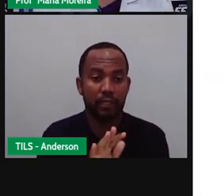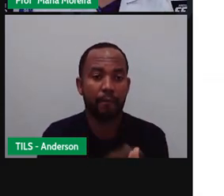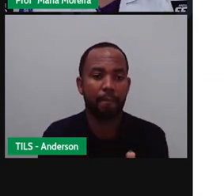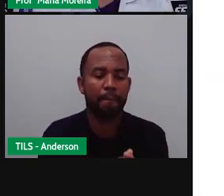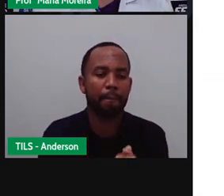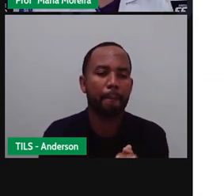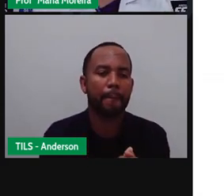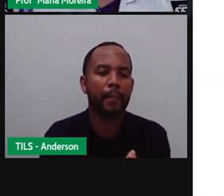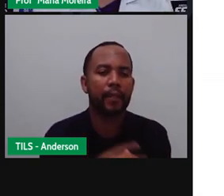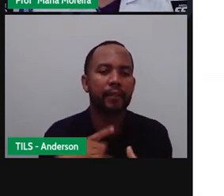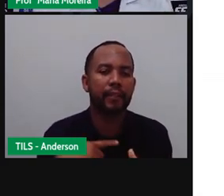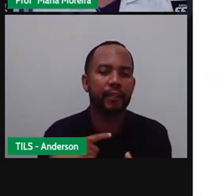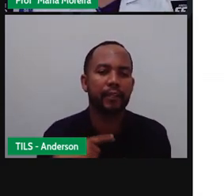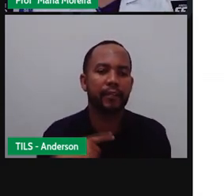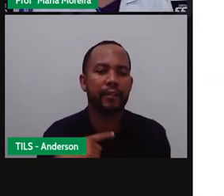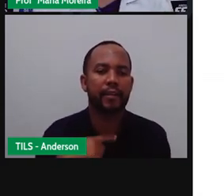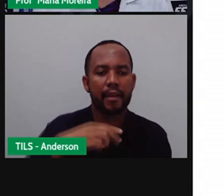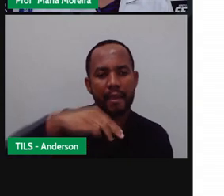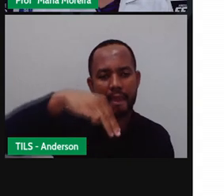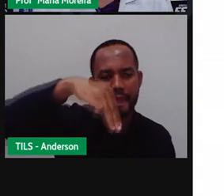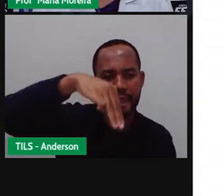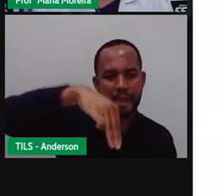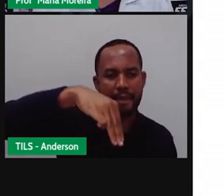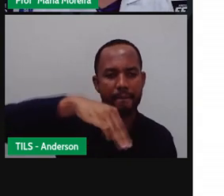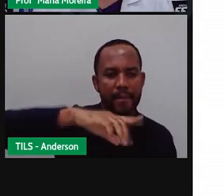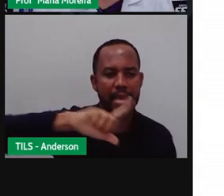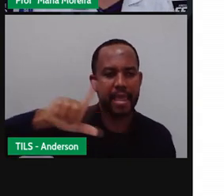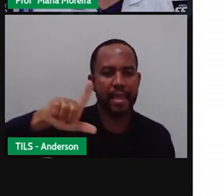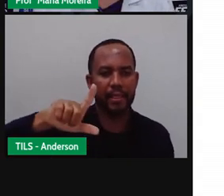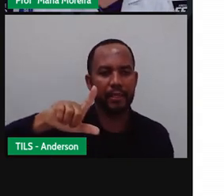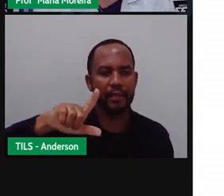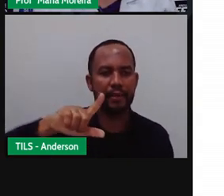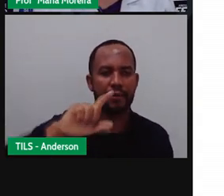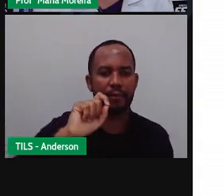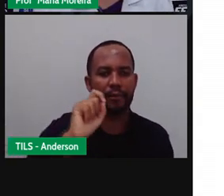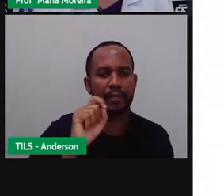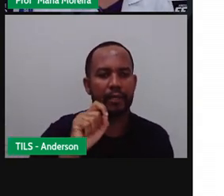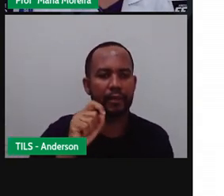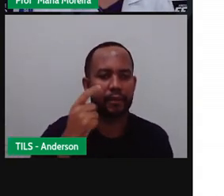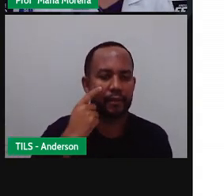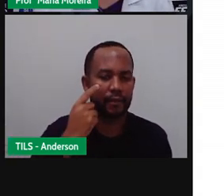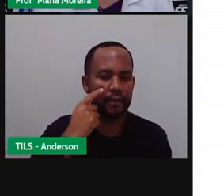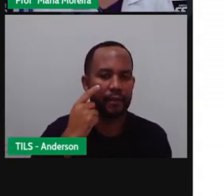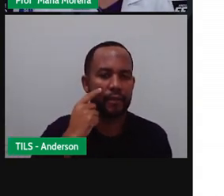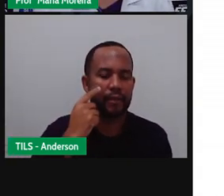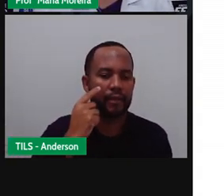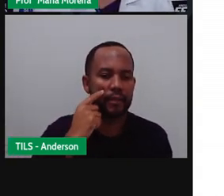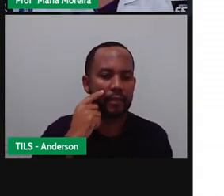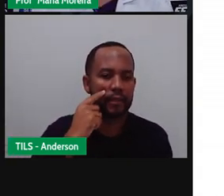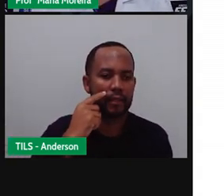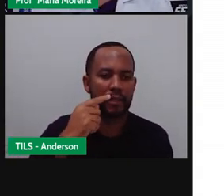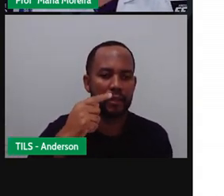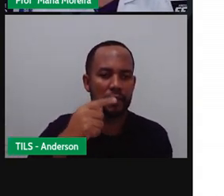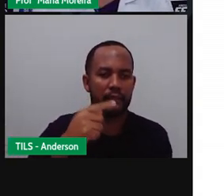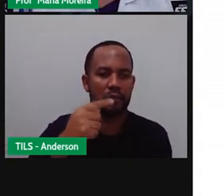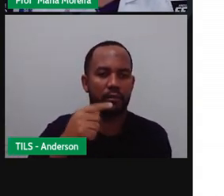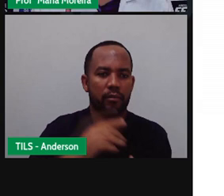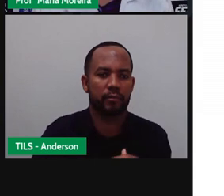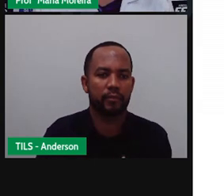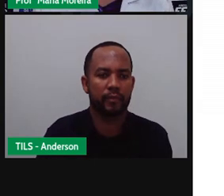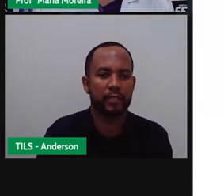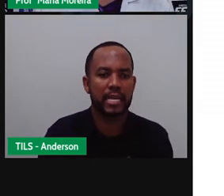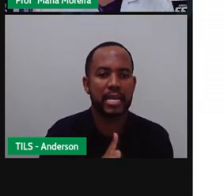é mililitros, né? Isso a gente usa para líquidos. E gramas a gente vai utilizar para coisas